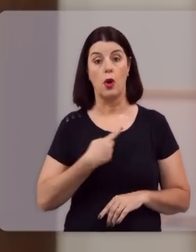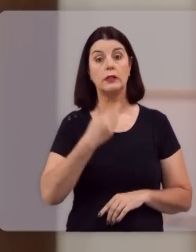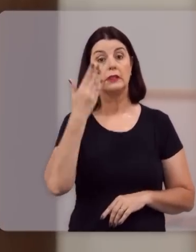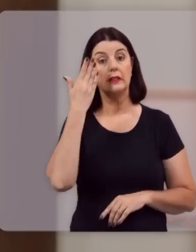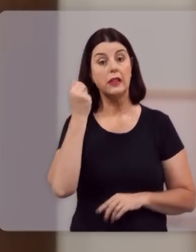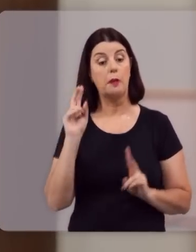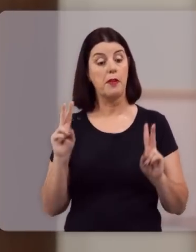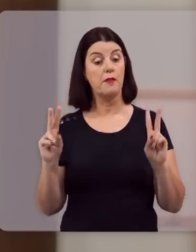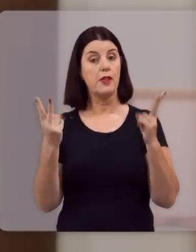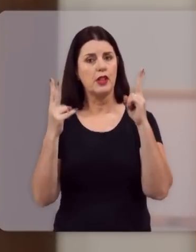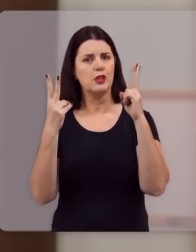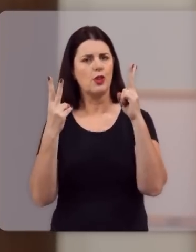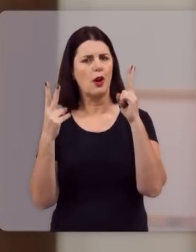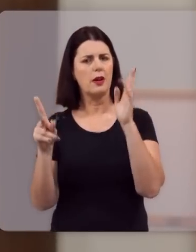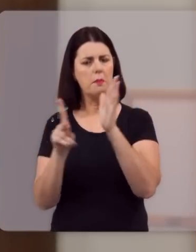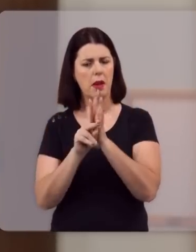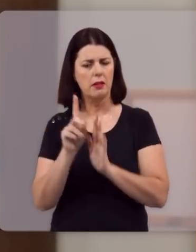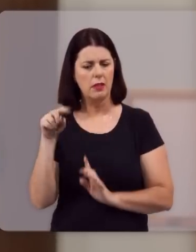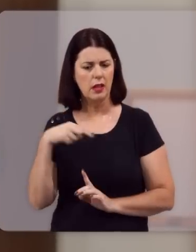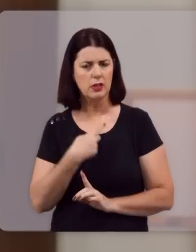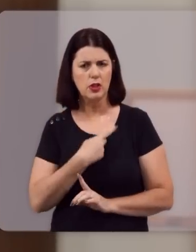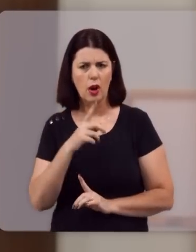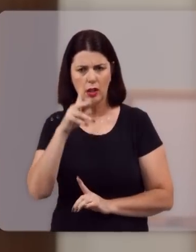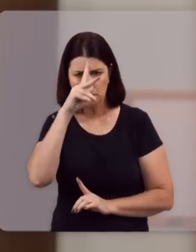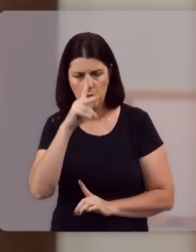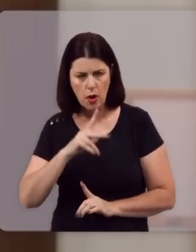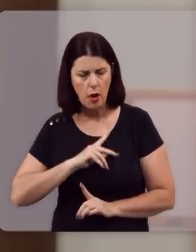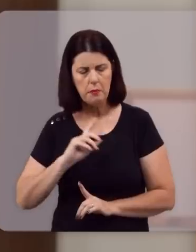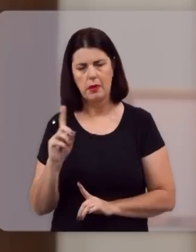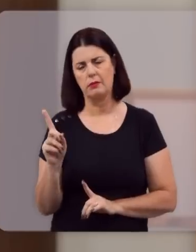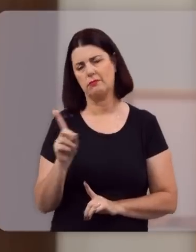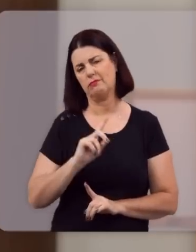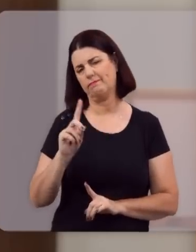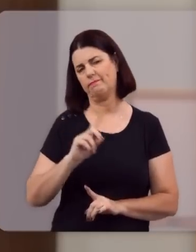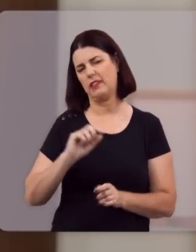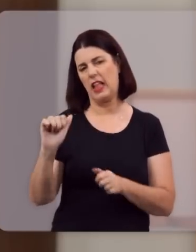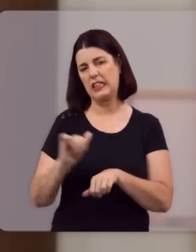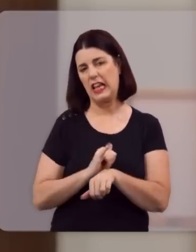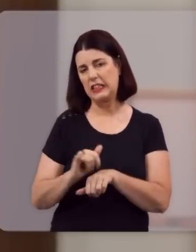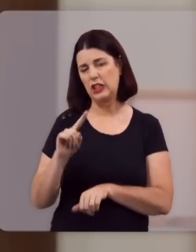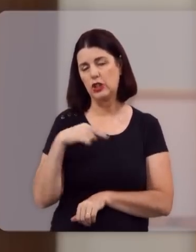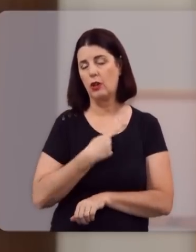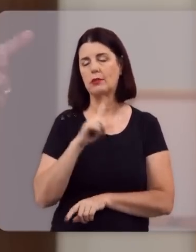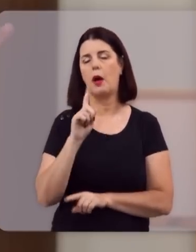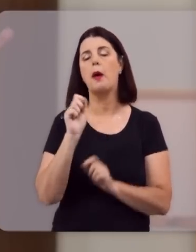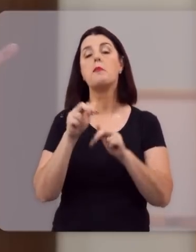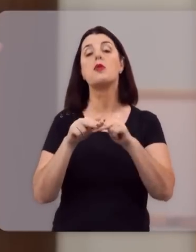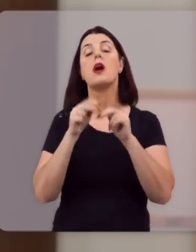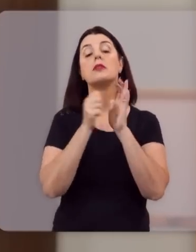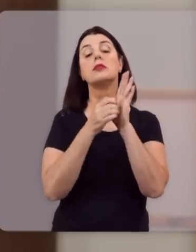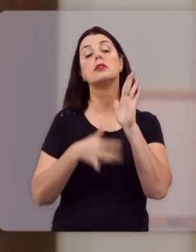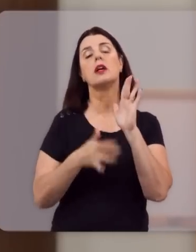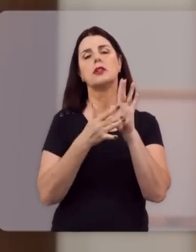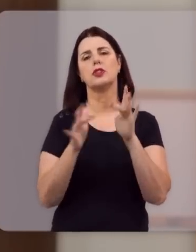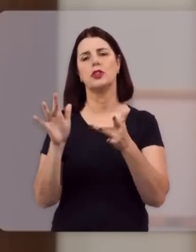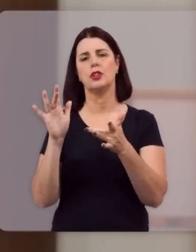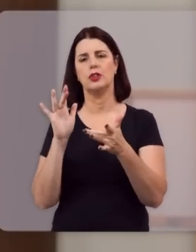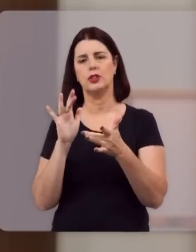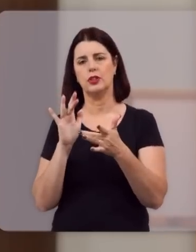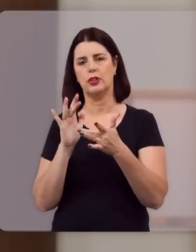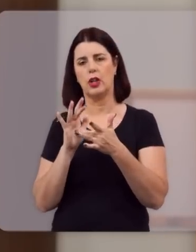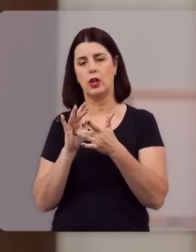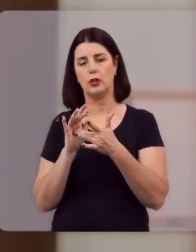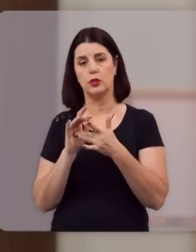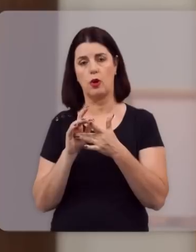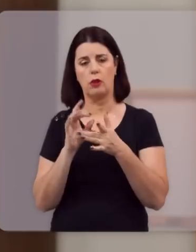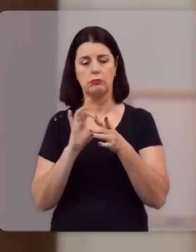a vitória não é por causa da nossa força, a vitória não é por causa da nossa estratégia, a vitória é por causa do sangue do Cordeiro e a